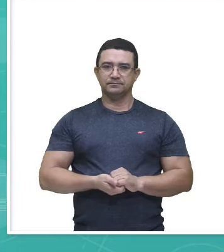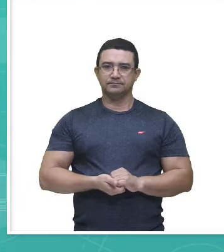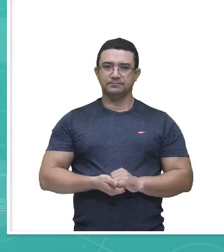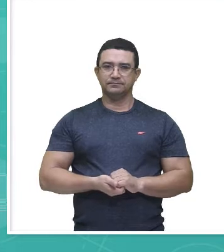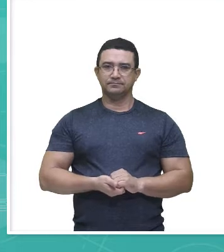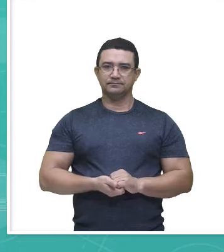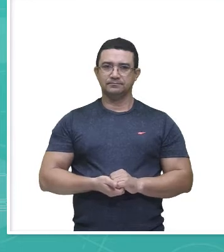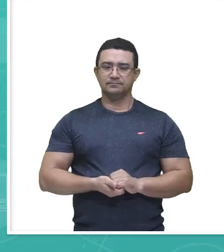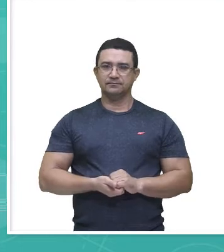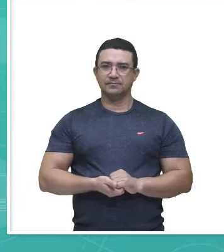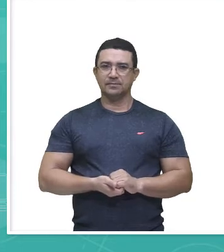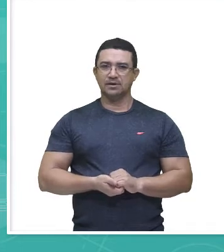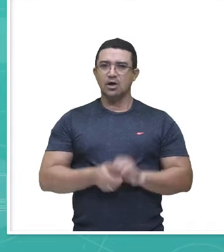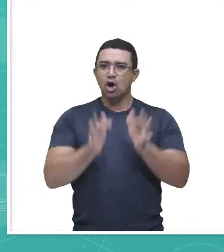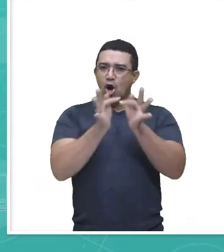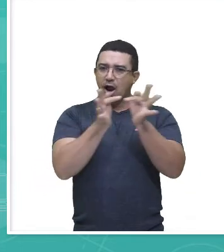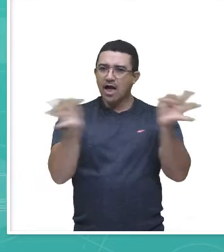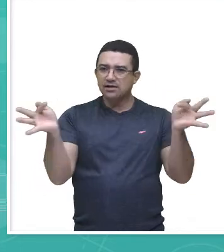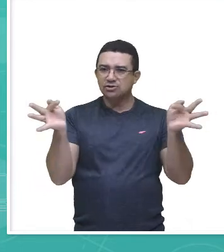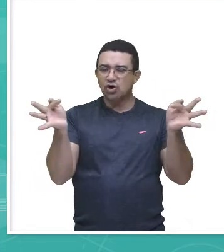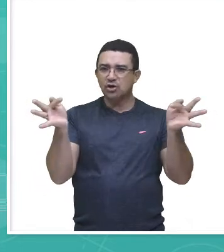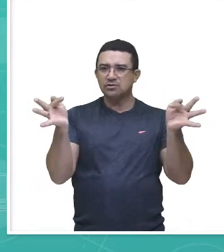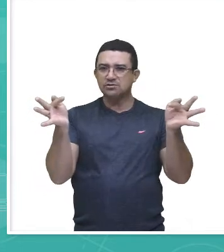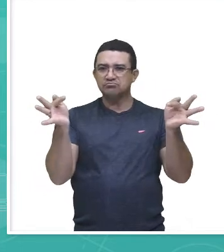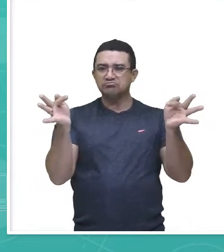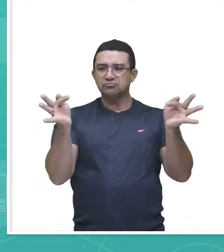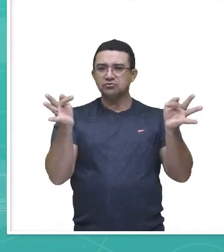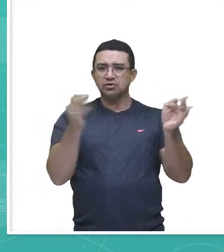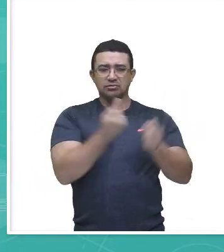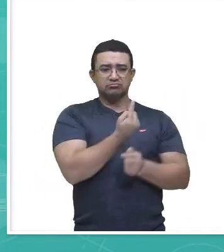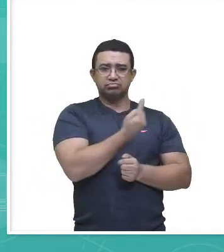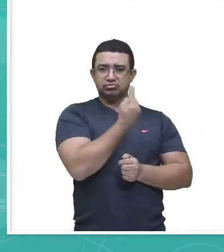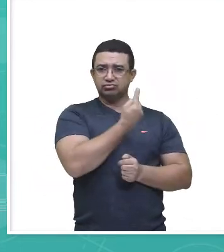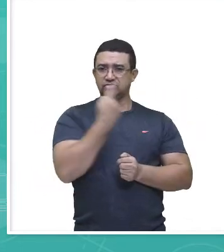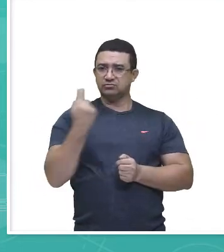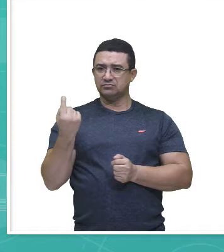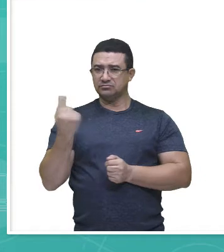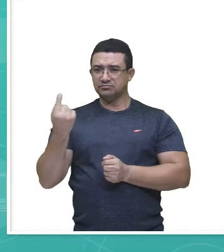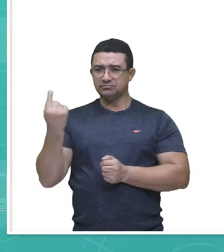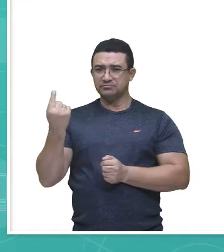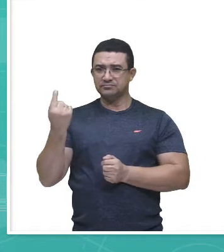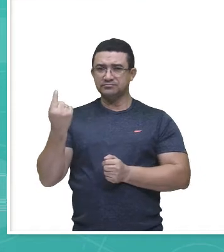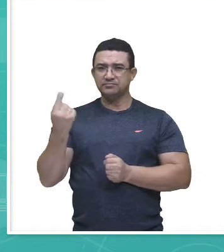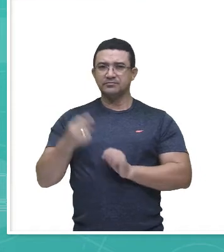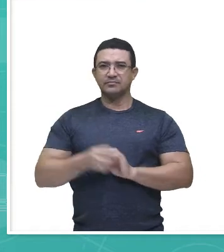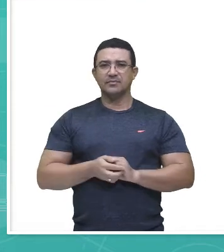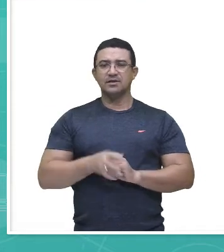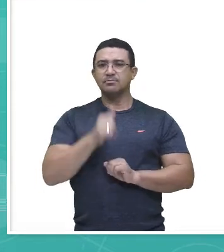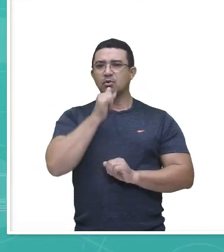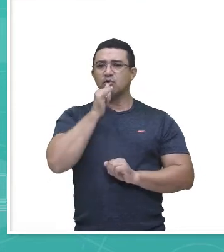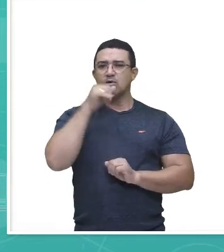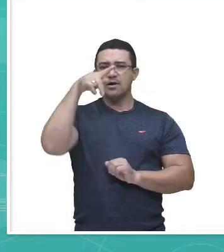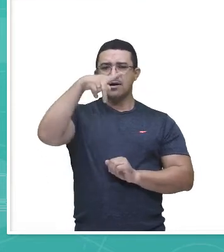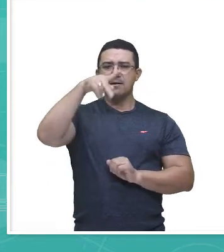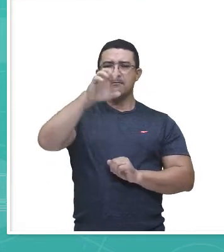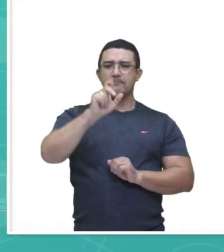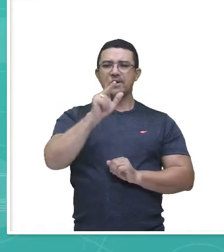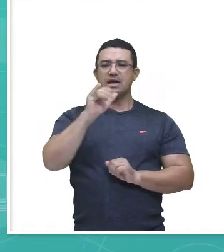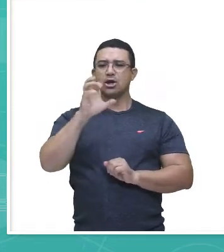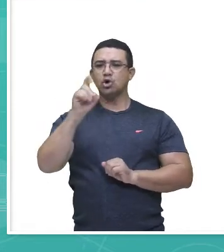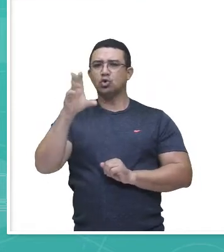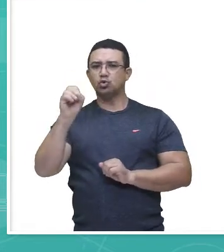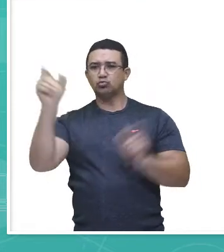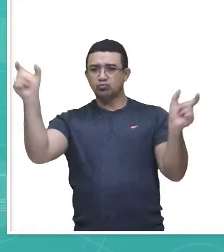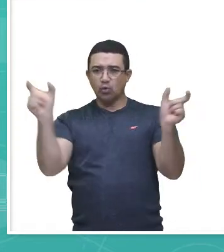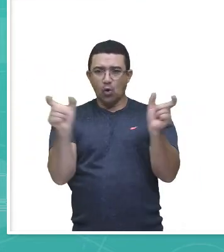Então, são orações independentes. Então, por quê? Aqui chegou o período composto, porque esse